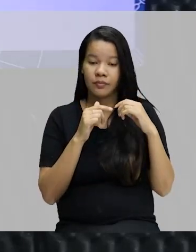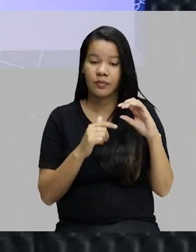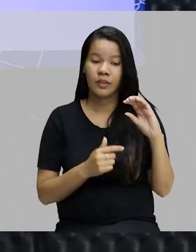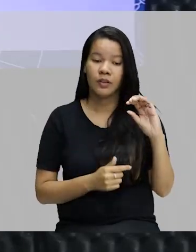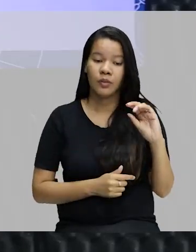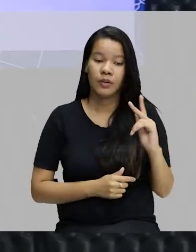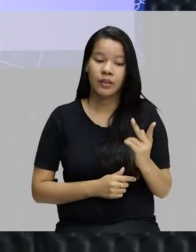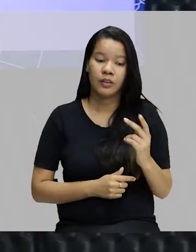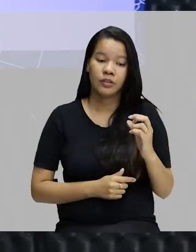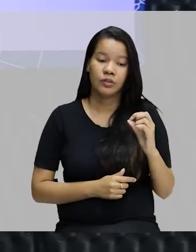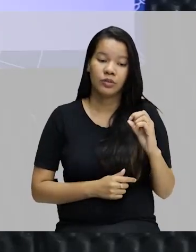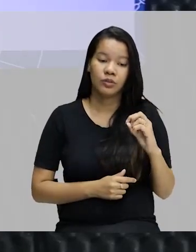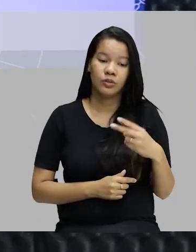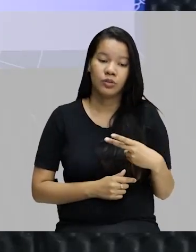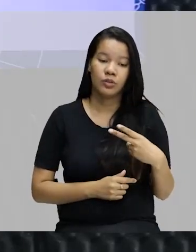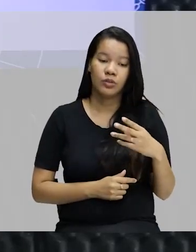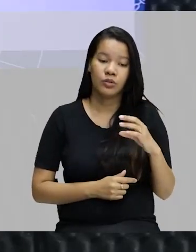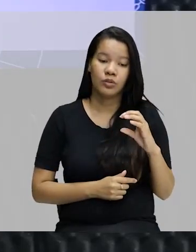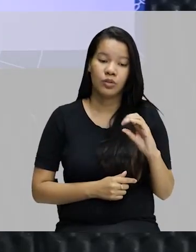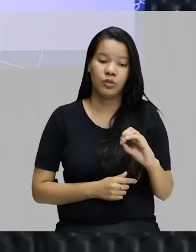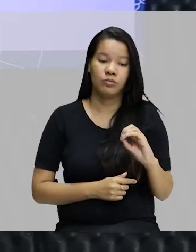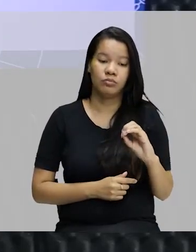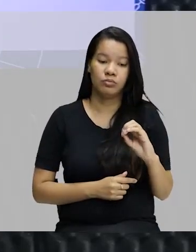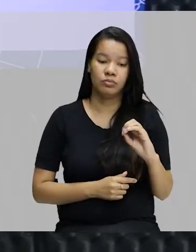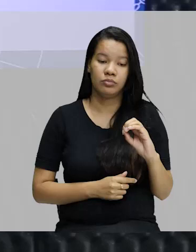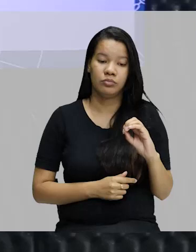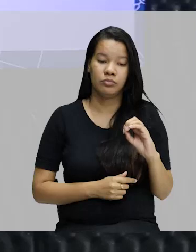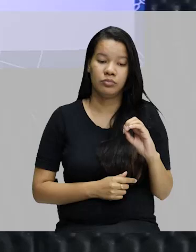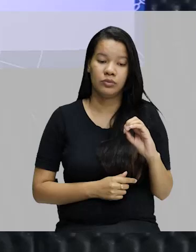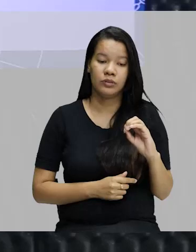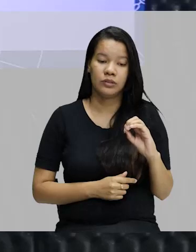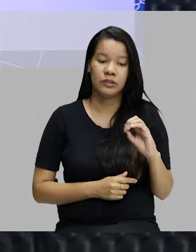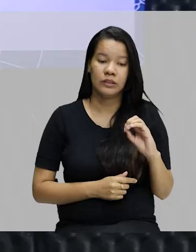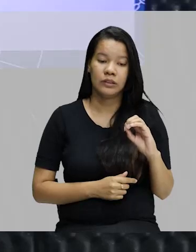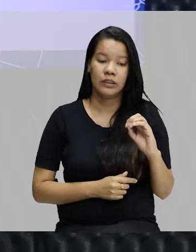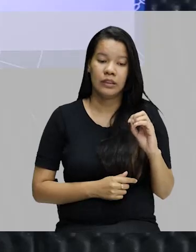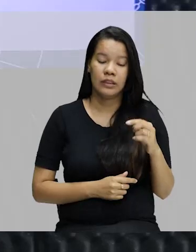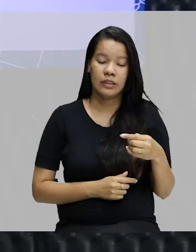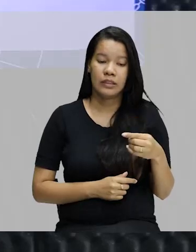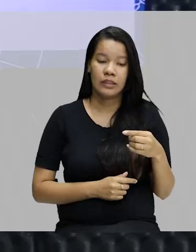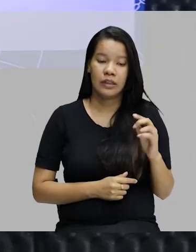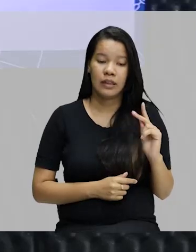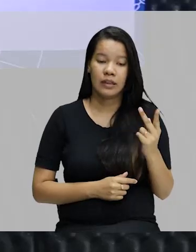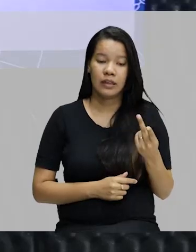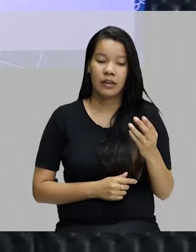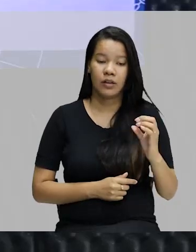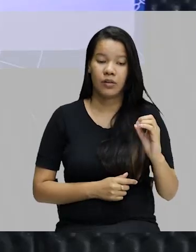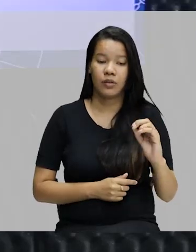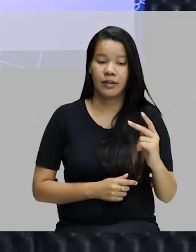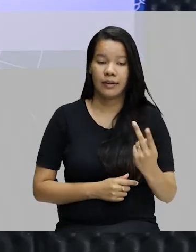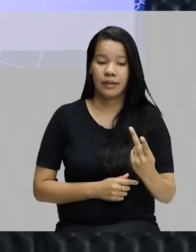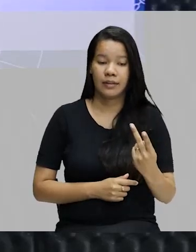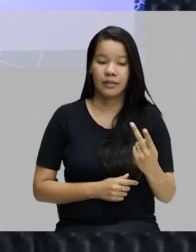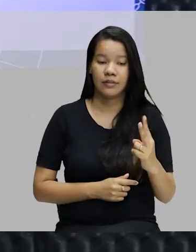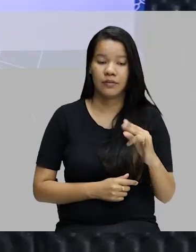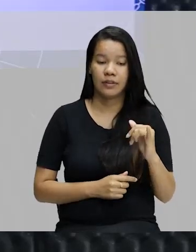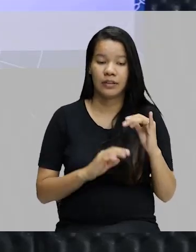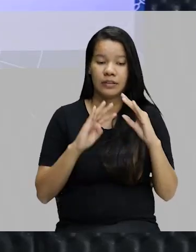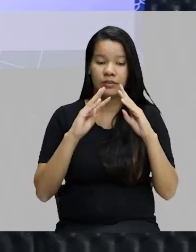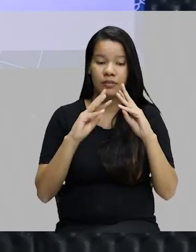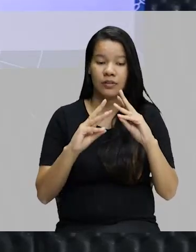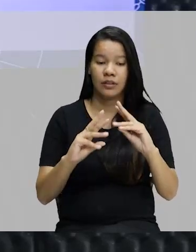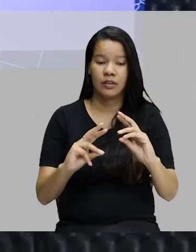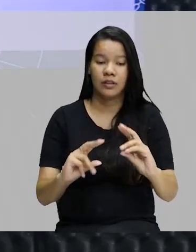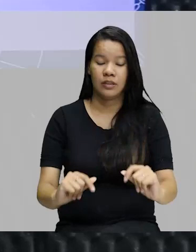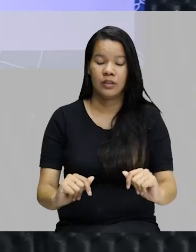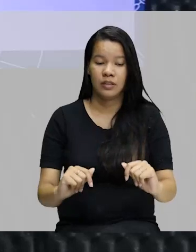como HOH, tudo bem? E esse HOH, na verdade, ele vai se fragmentar. O hidrogênio vai